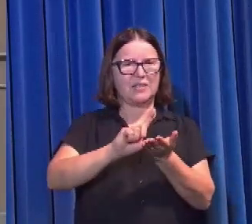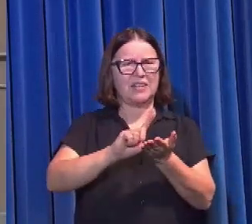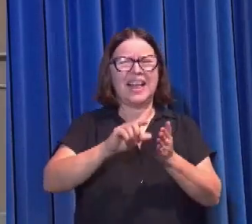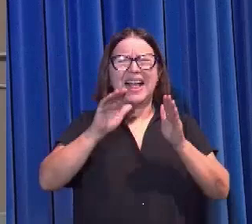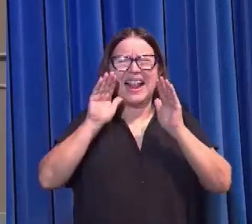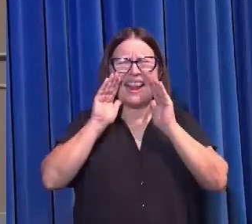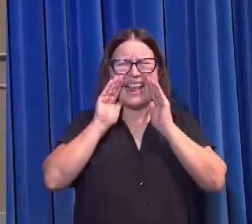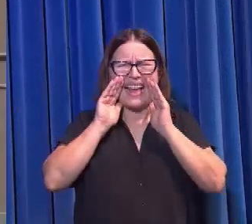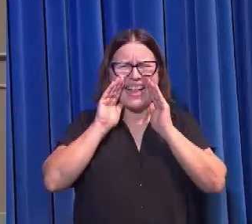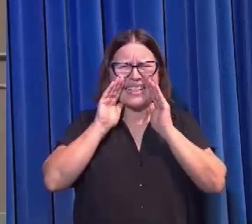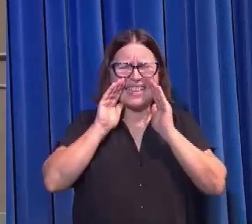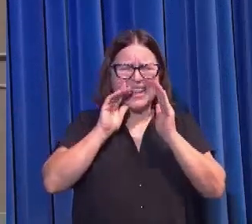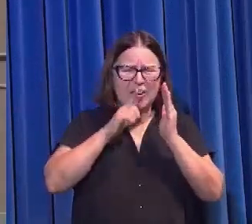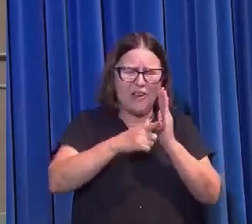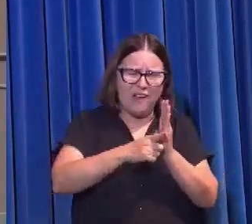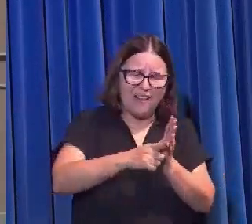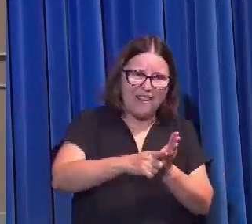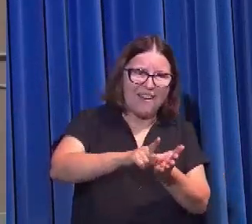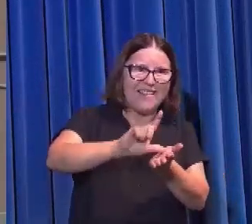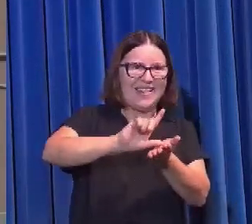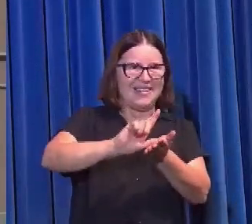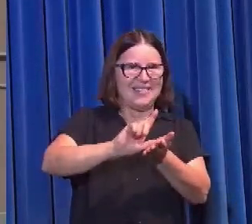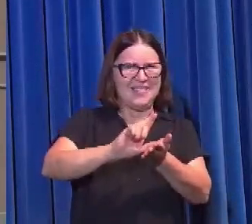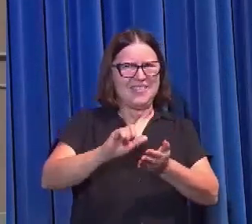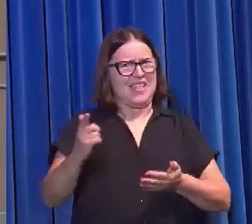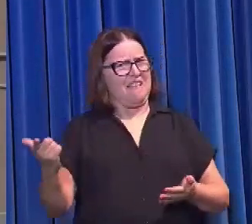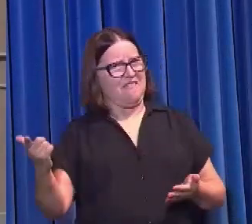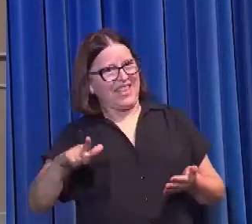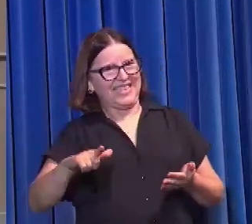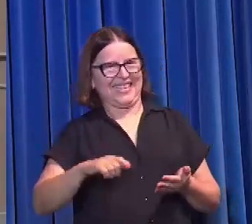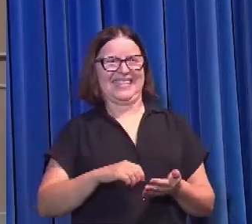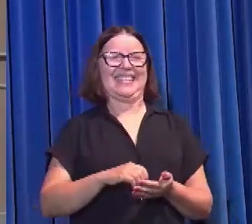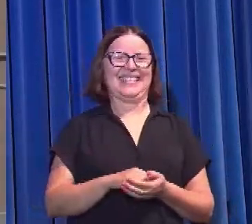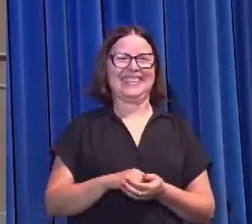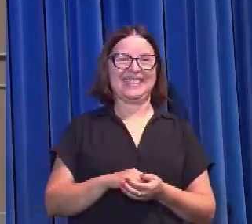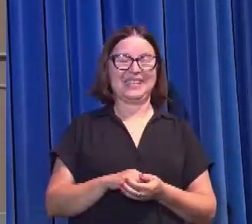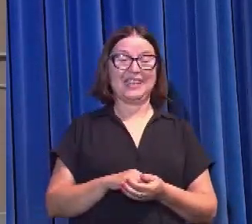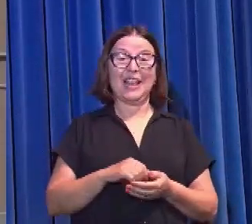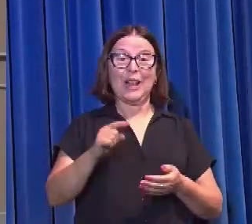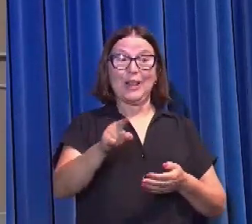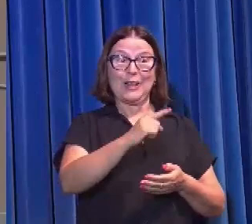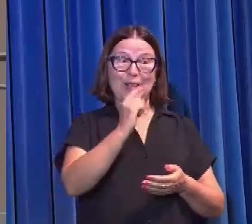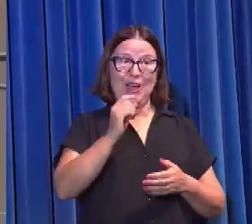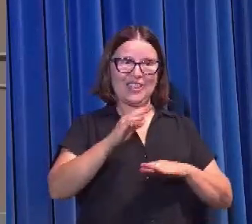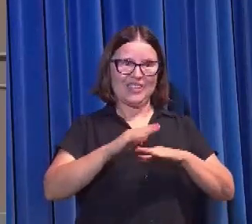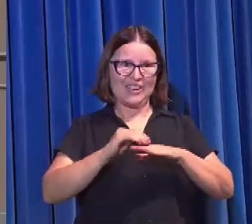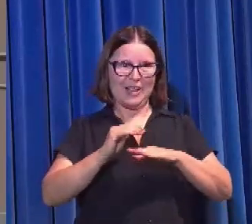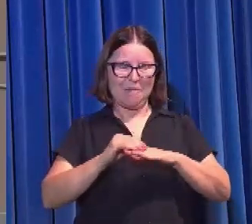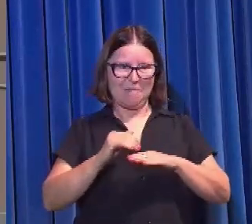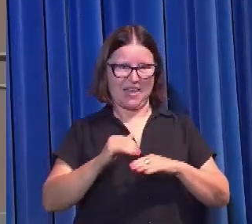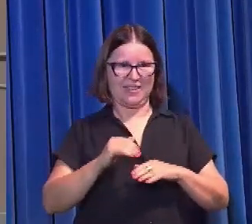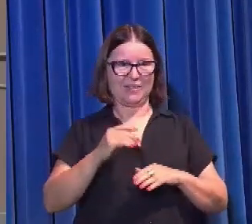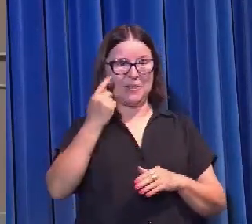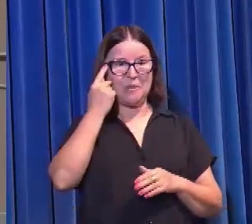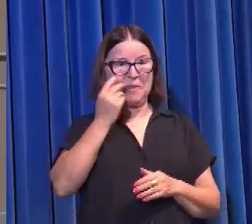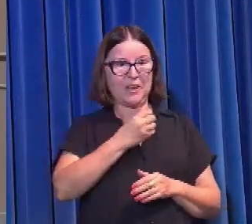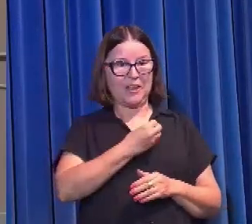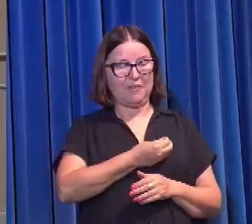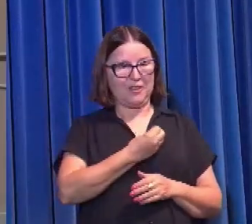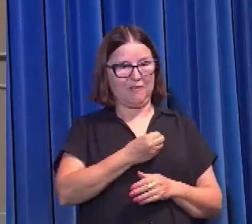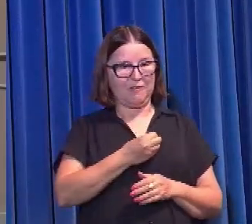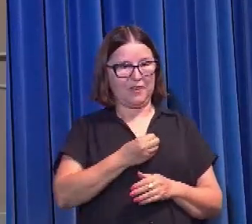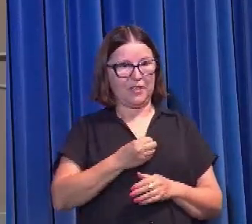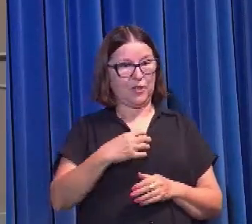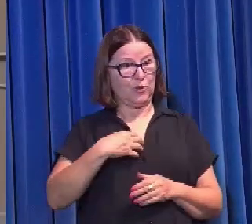E nós somos chamados a viver para fora, de uma maneira diferente do que o mundo vive. E como se vive de modo digno,